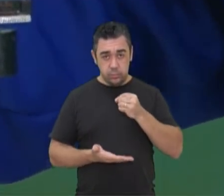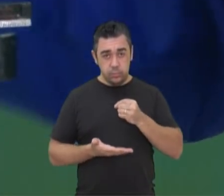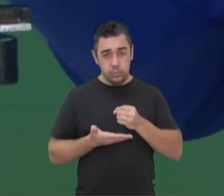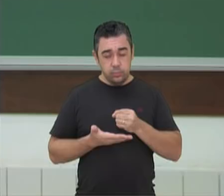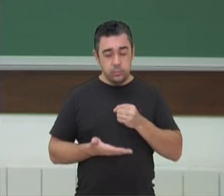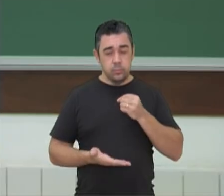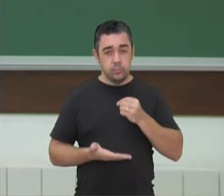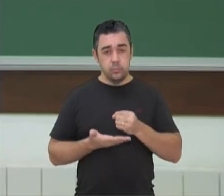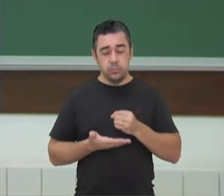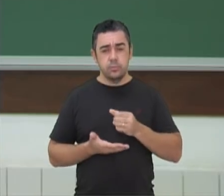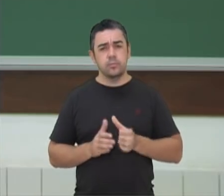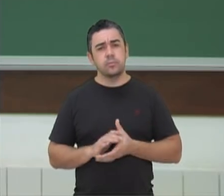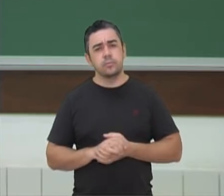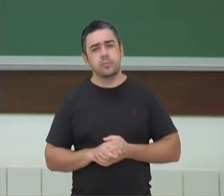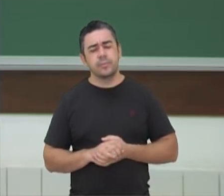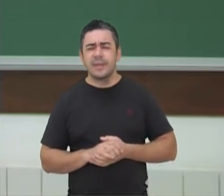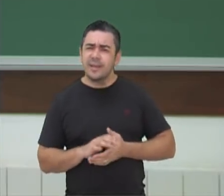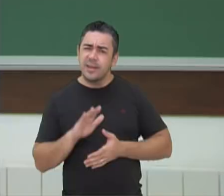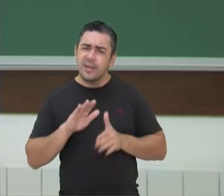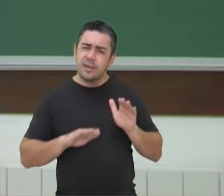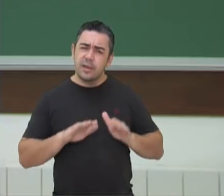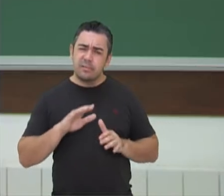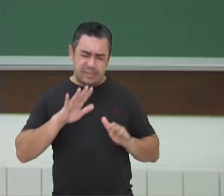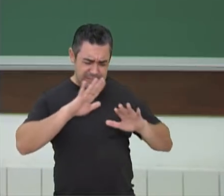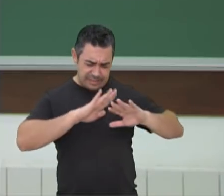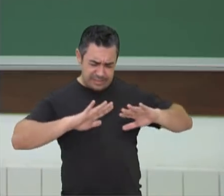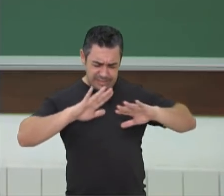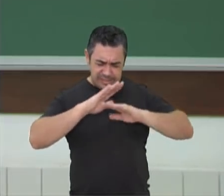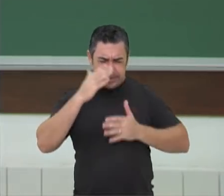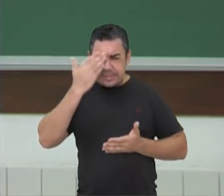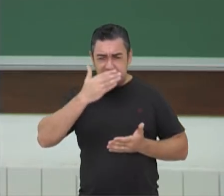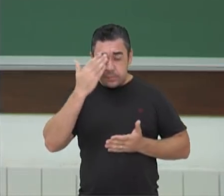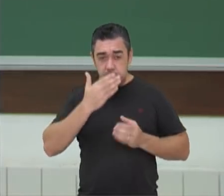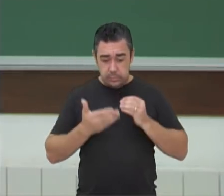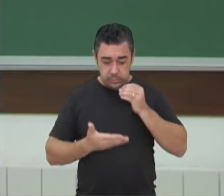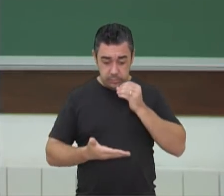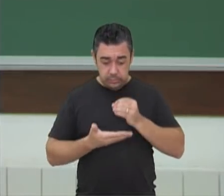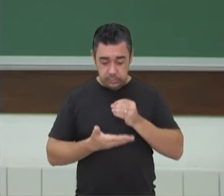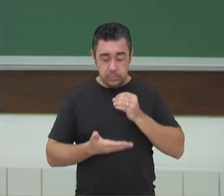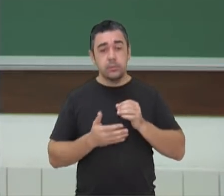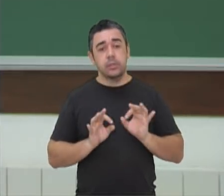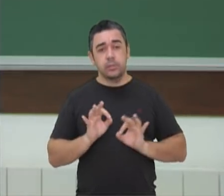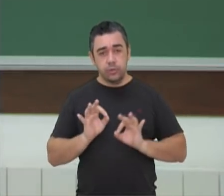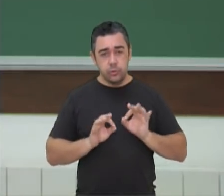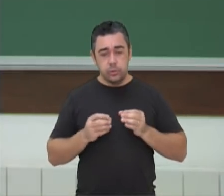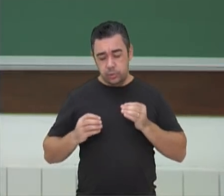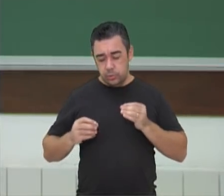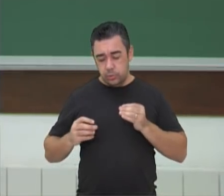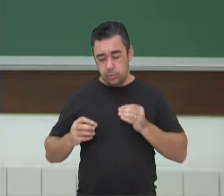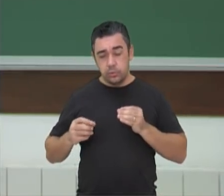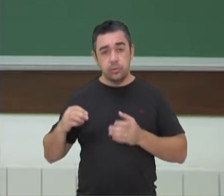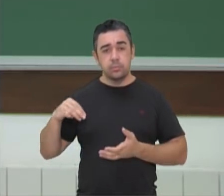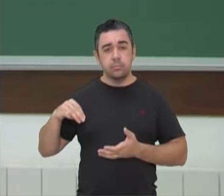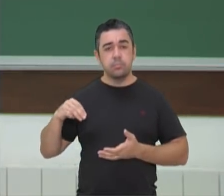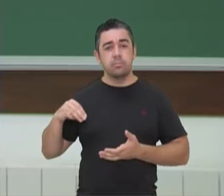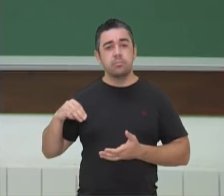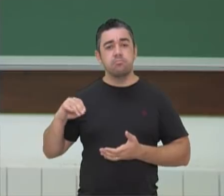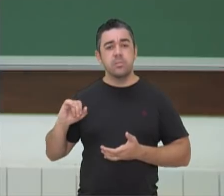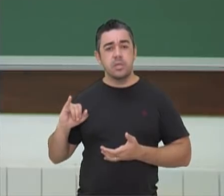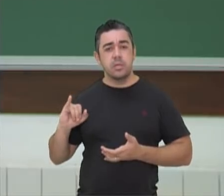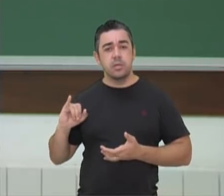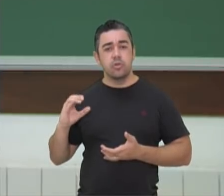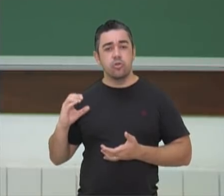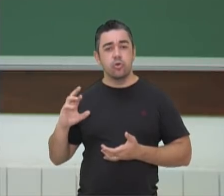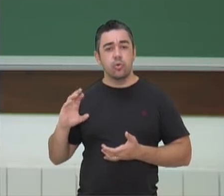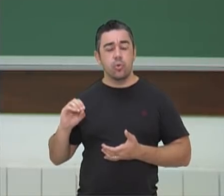objeto. Mas ainda está embaçado, Fabiano, parece que tem uma névoa. Nós mexemos agora no botão micrométrico, nós fazemos